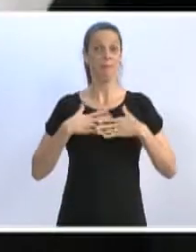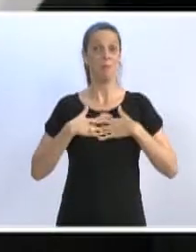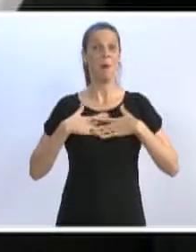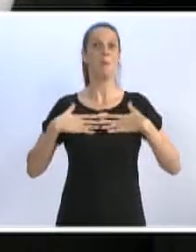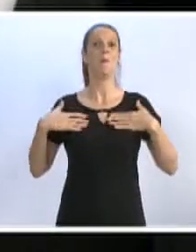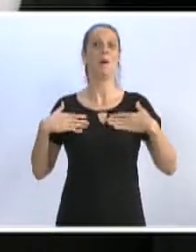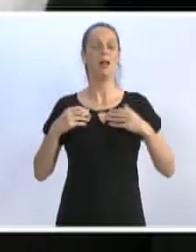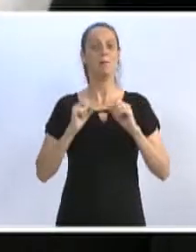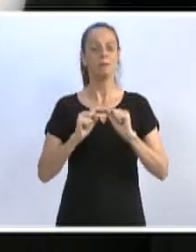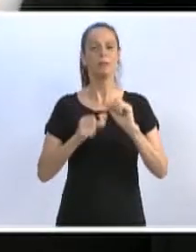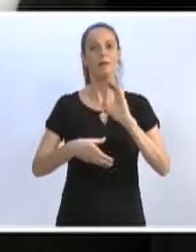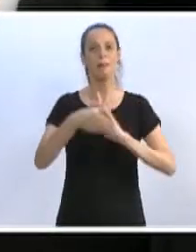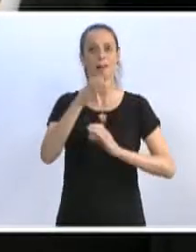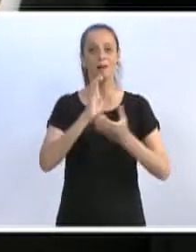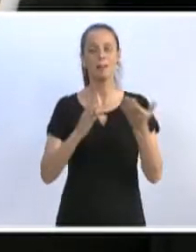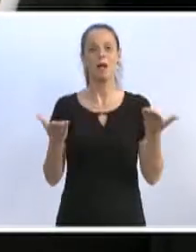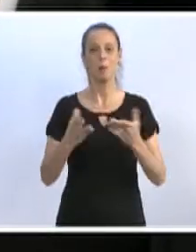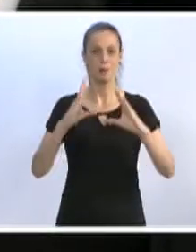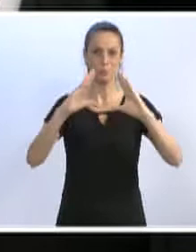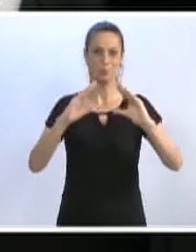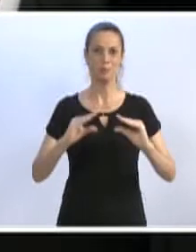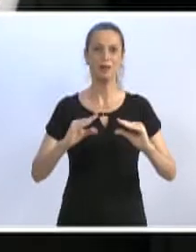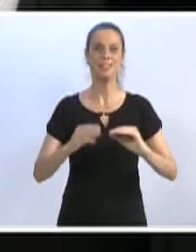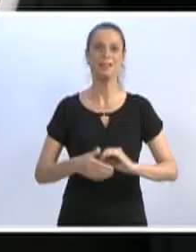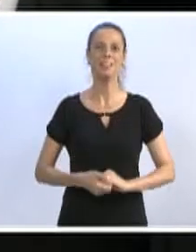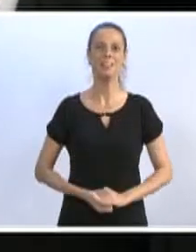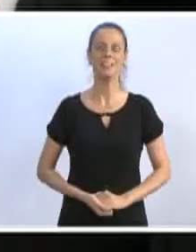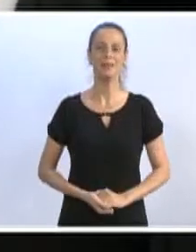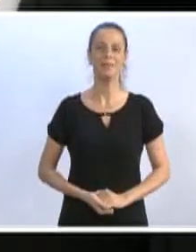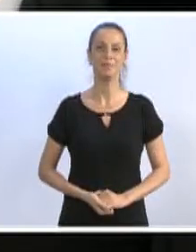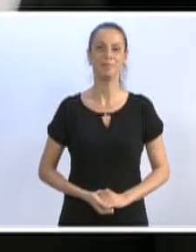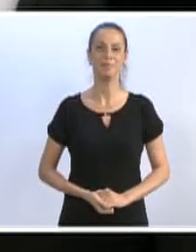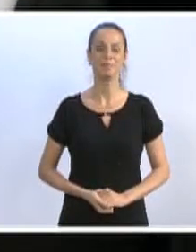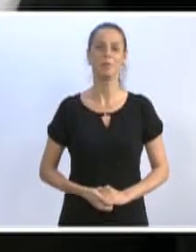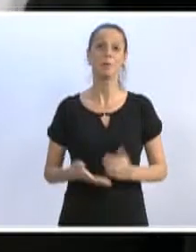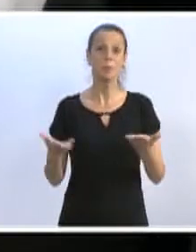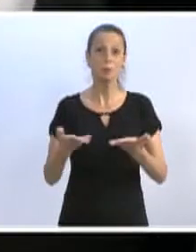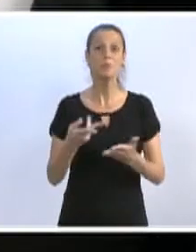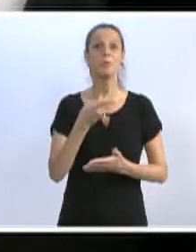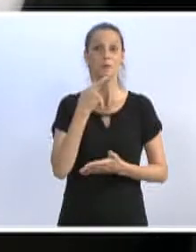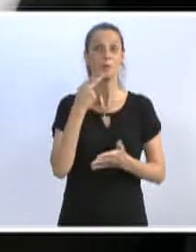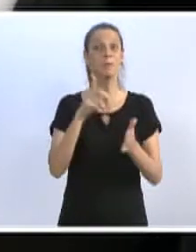poder entoar uma canção nessa noite. E como estamos falando da Bíblia,